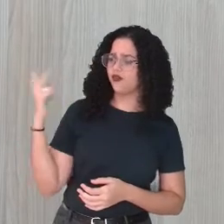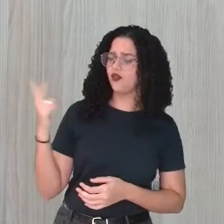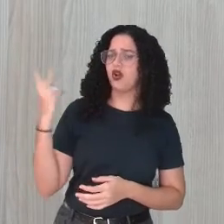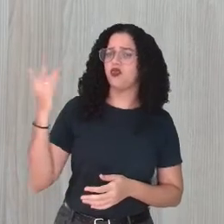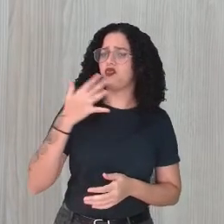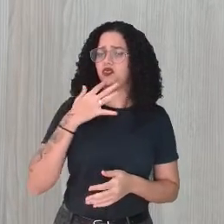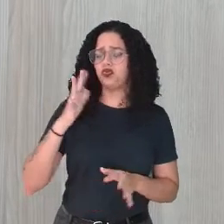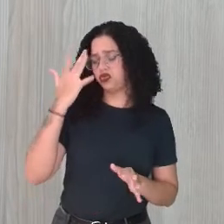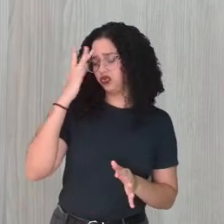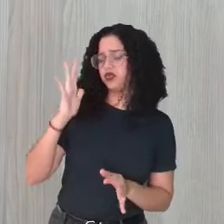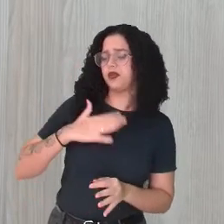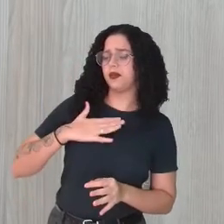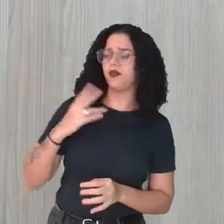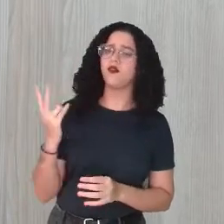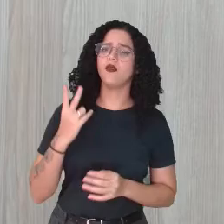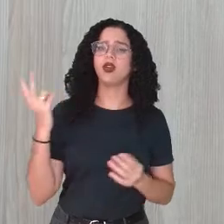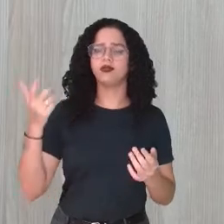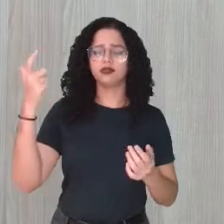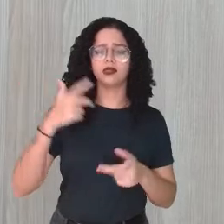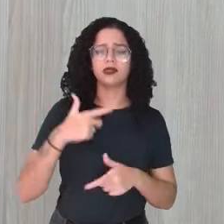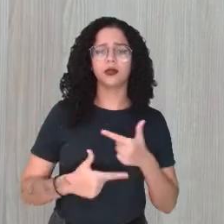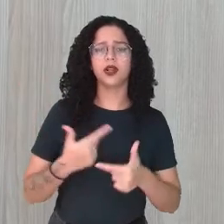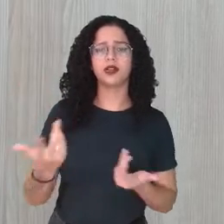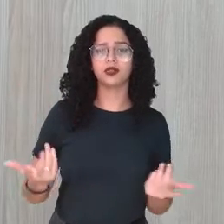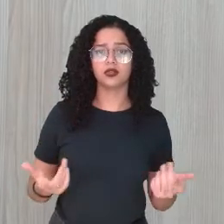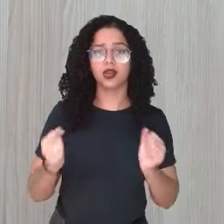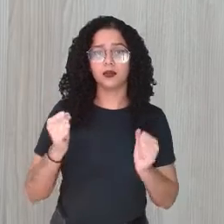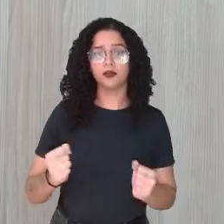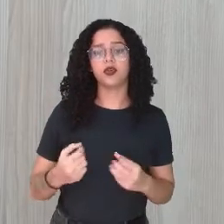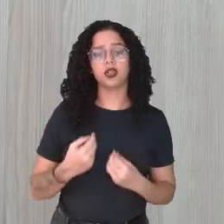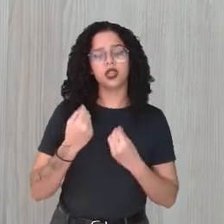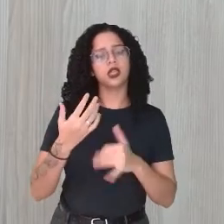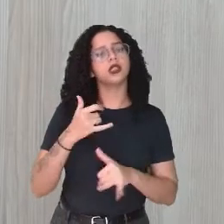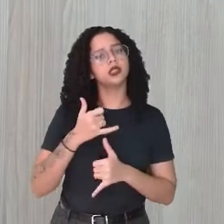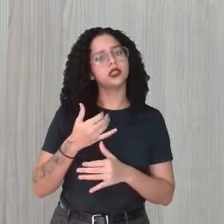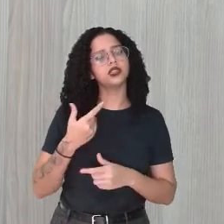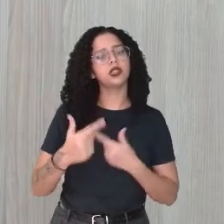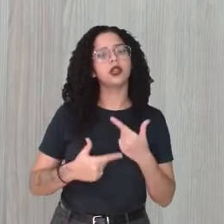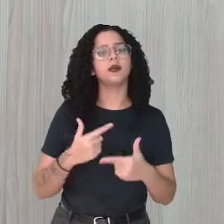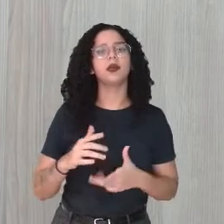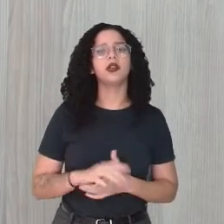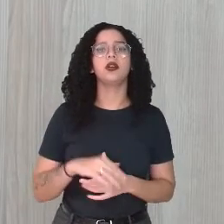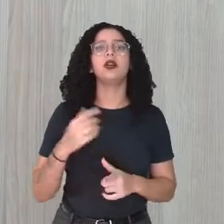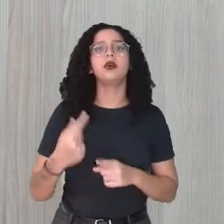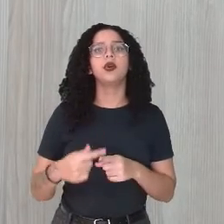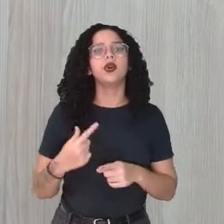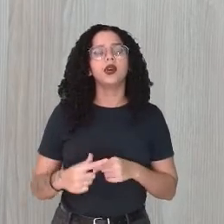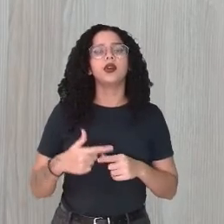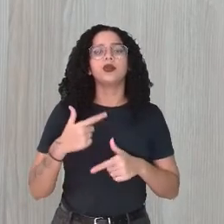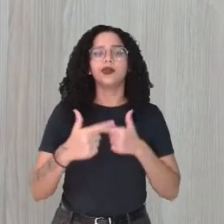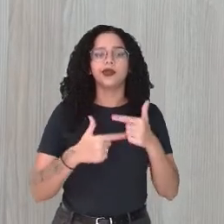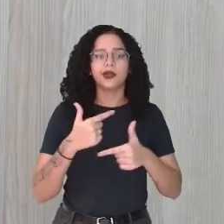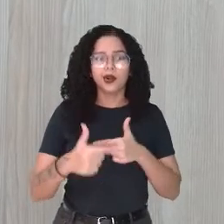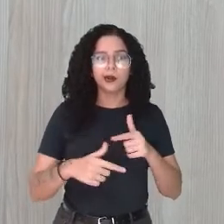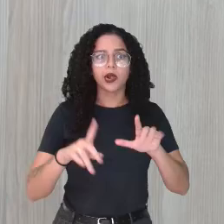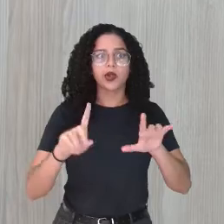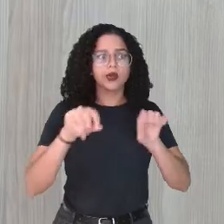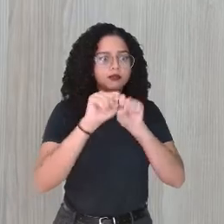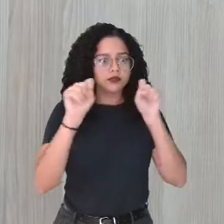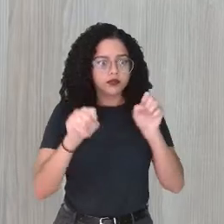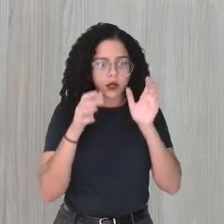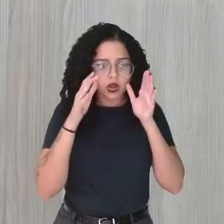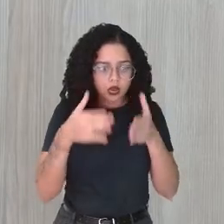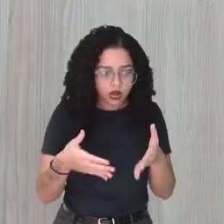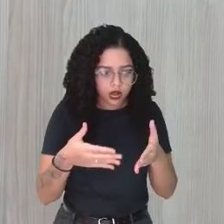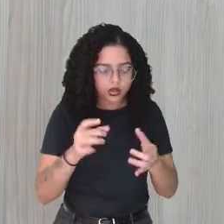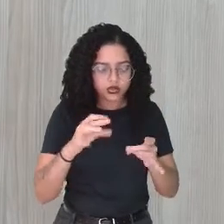seu próprio valor enquanto trabalhador, que pode dar sua energia ali de trabalho. Porque o trabalho é tão sistemático, tão mecânico, que não dá